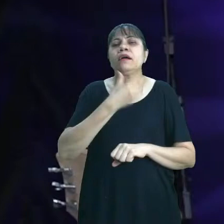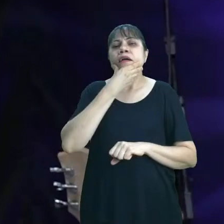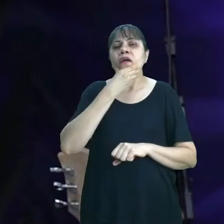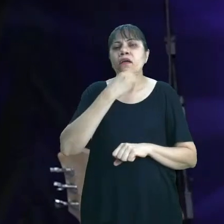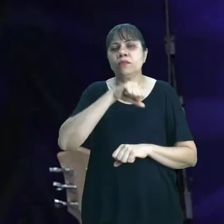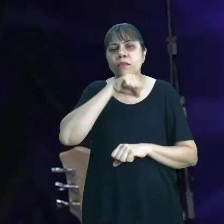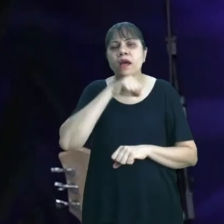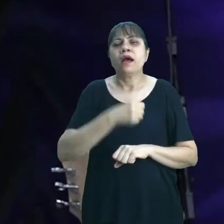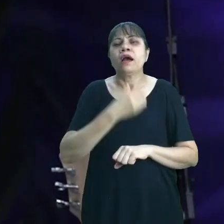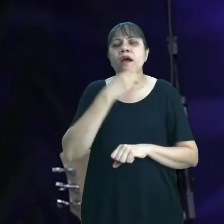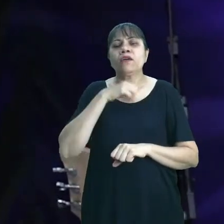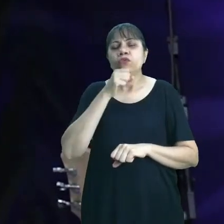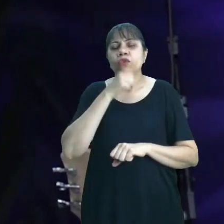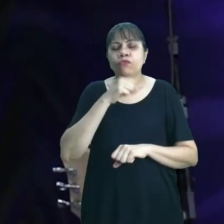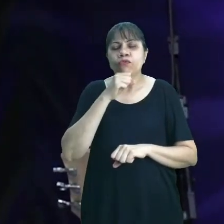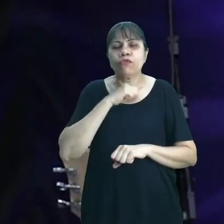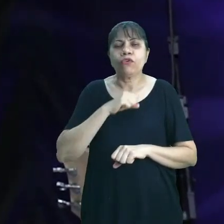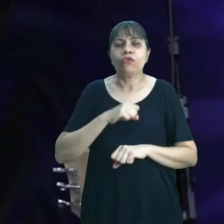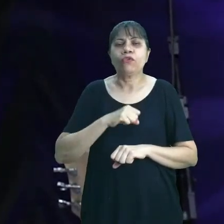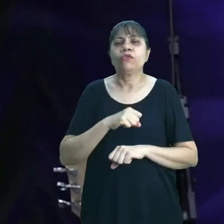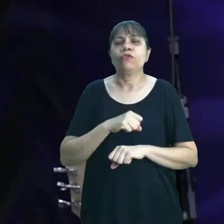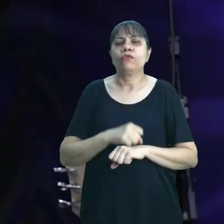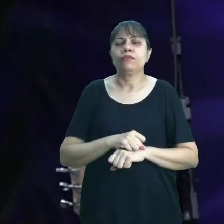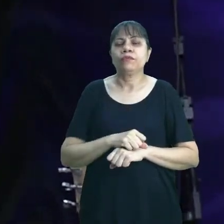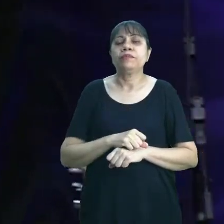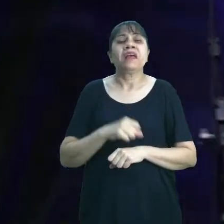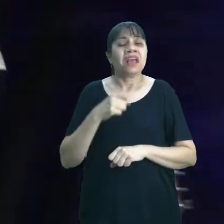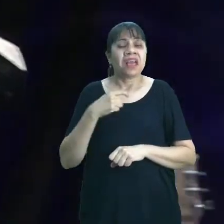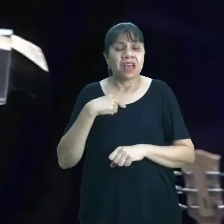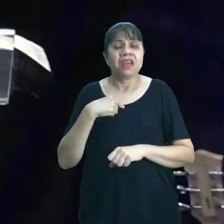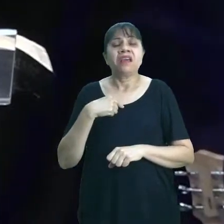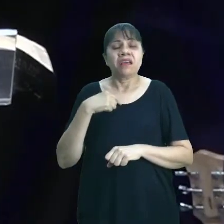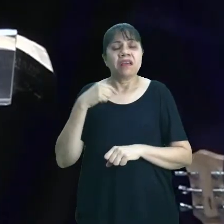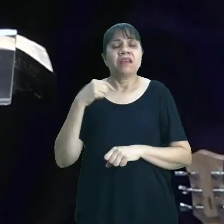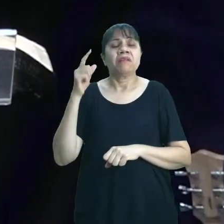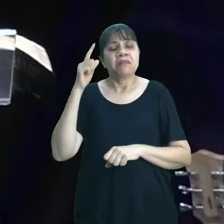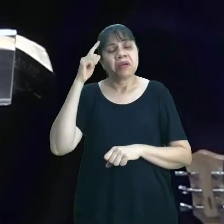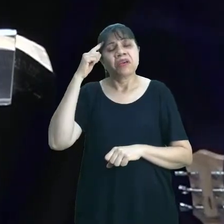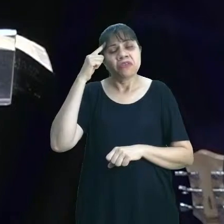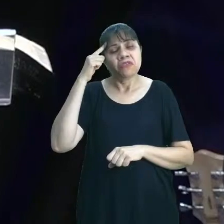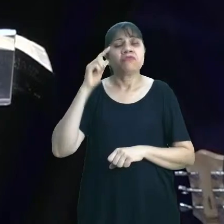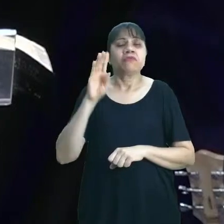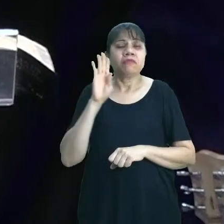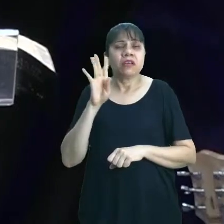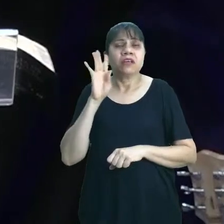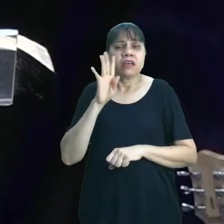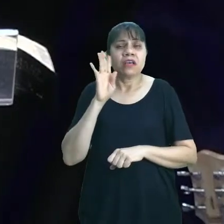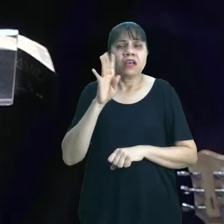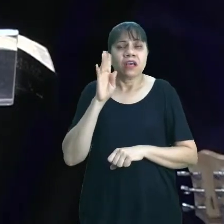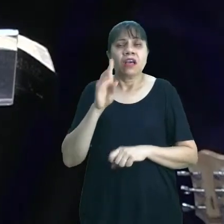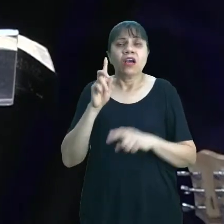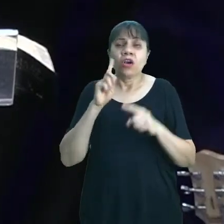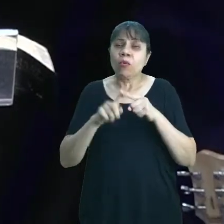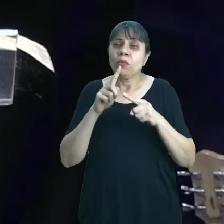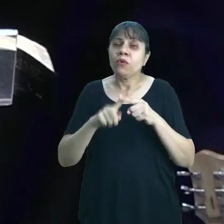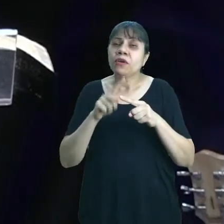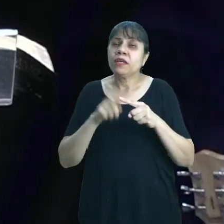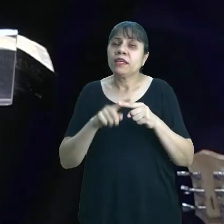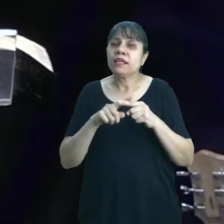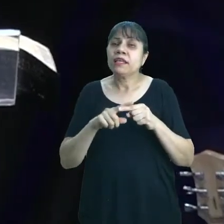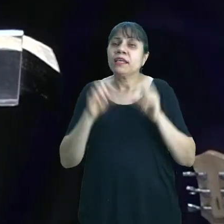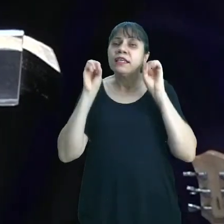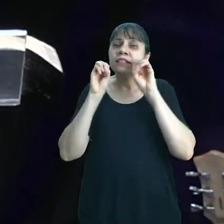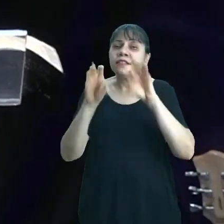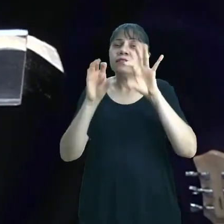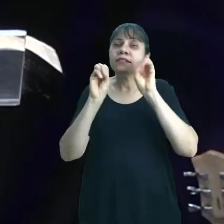Eu acho isso legal, porque isso acaba passando a importância